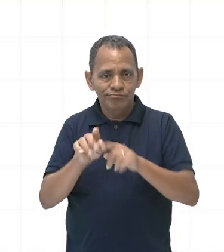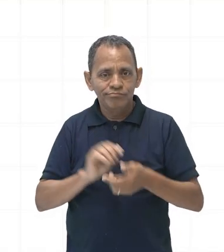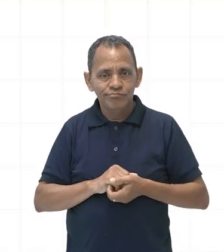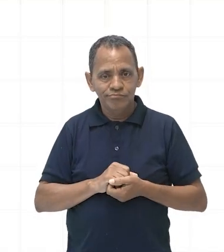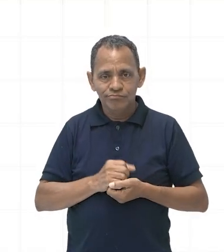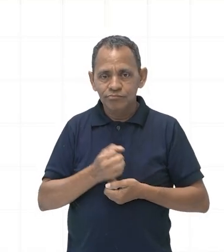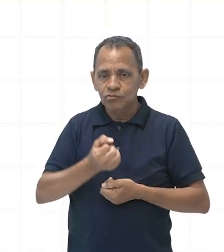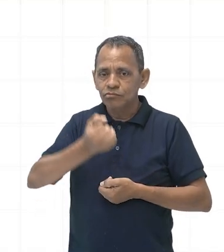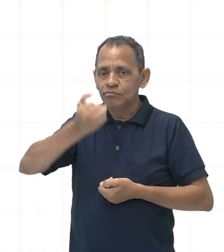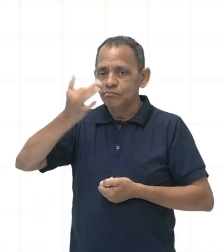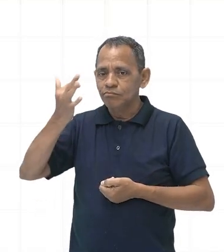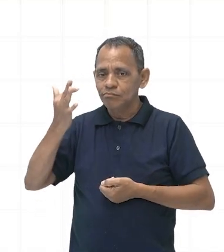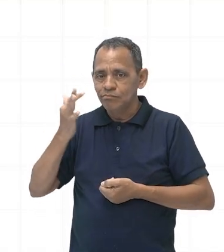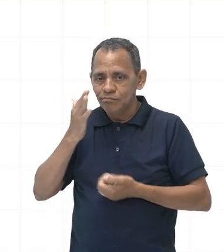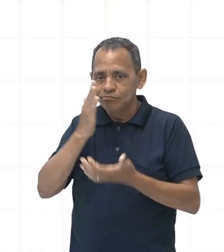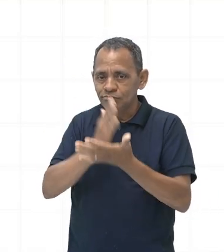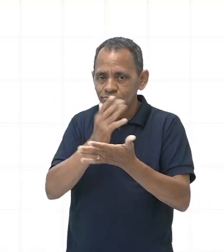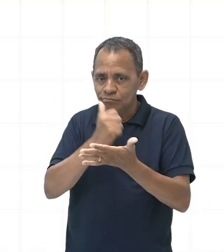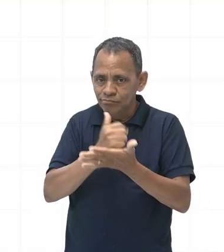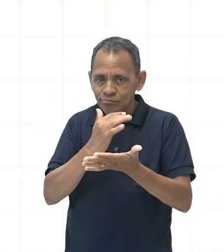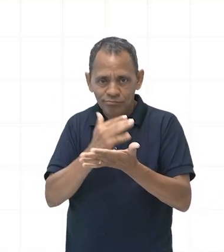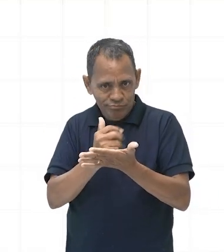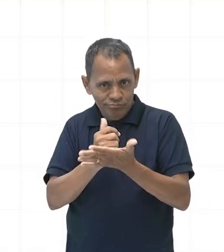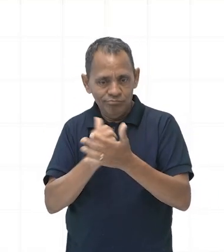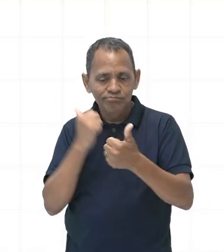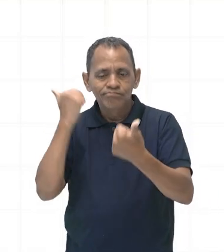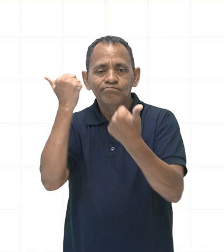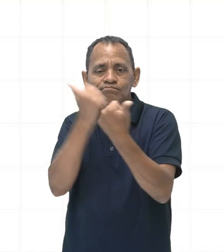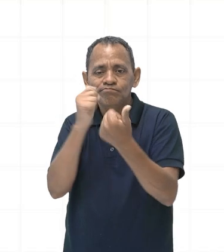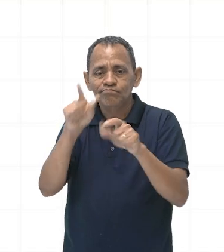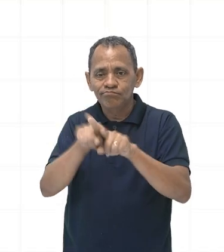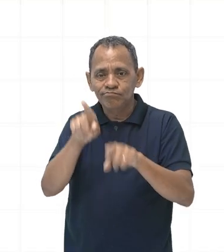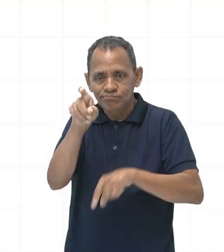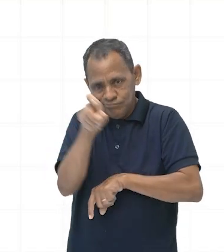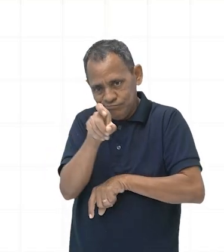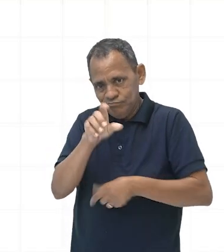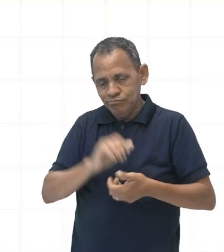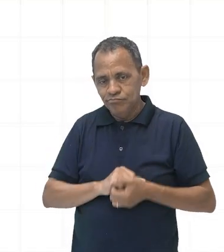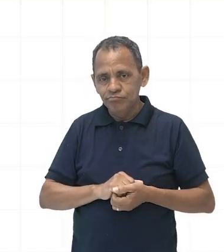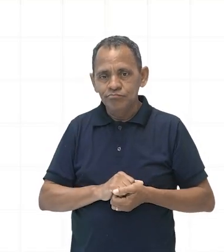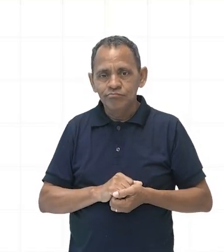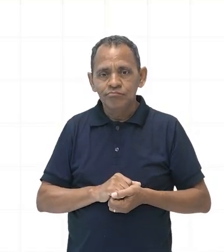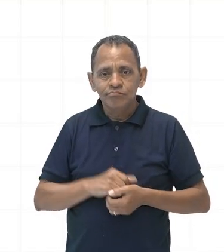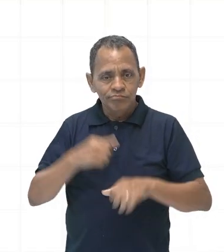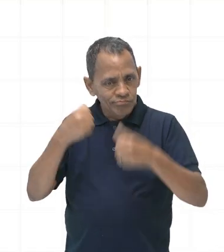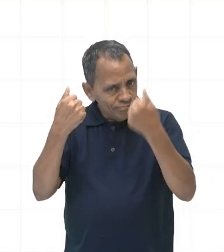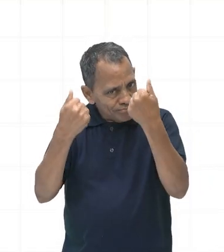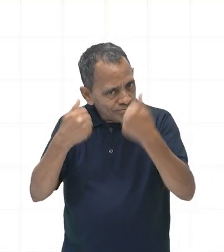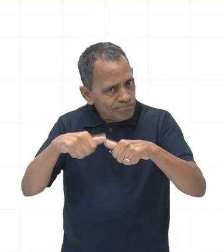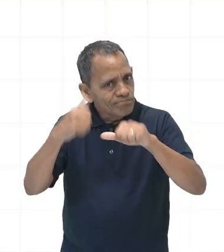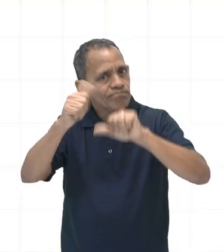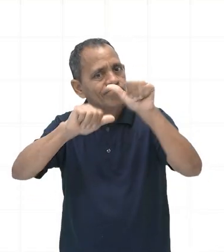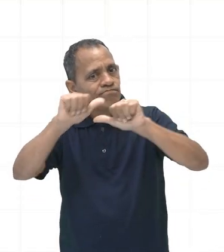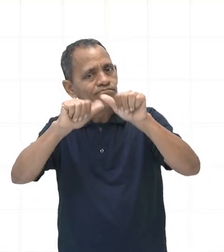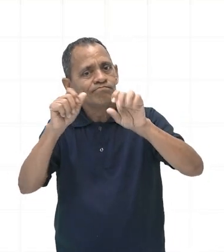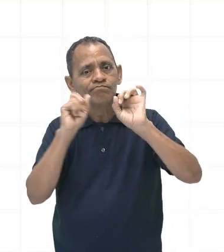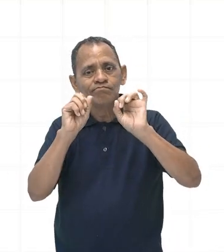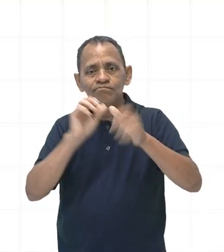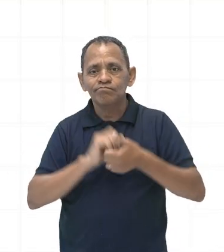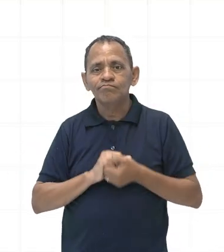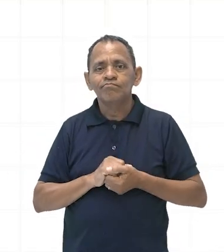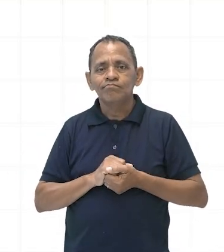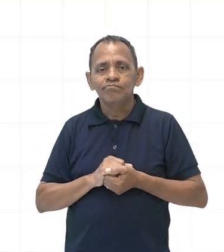que eu coloquei, letra X. E agora? Agora a gente precisa analisar essas grandezas, né? Se elas